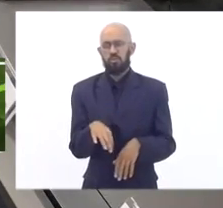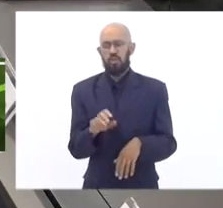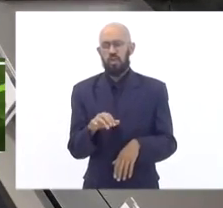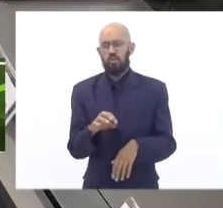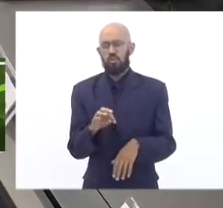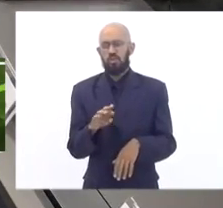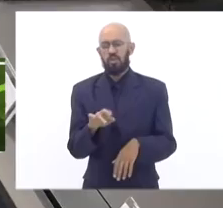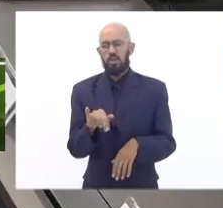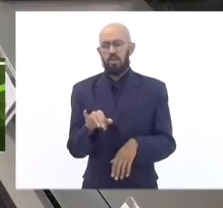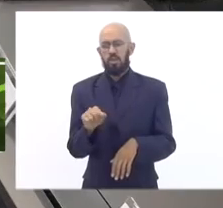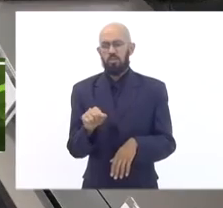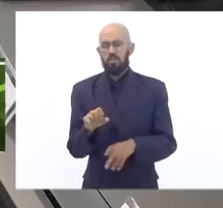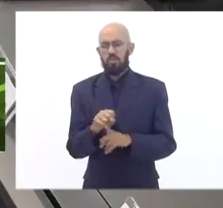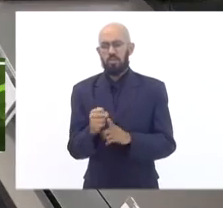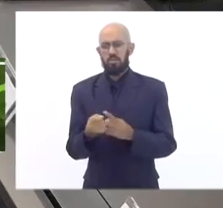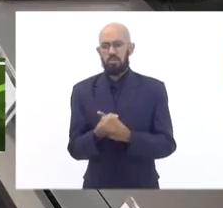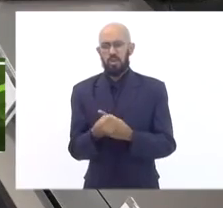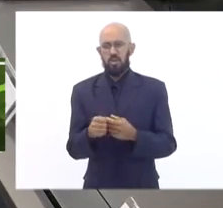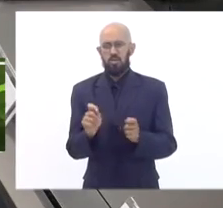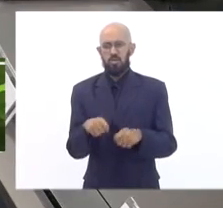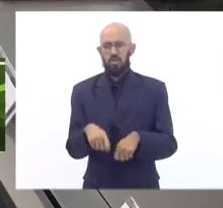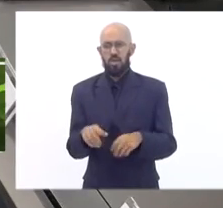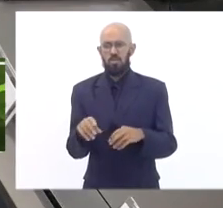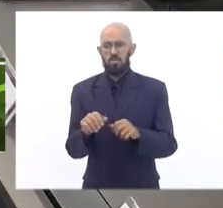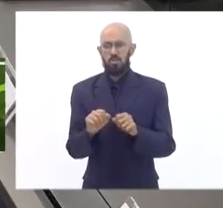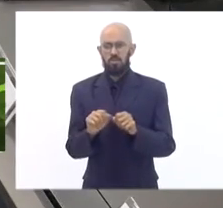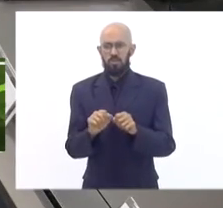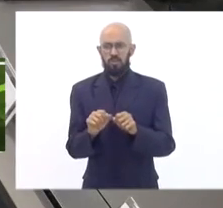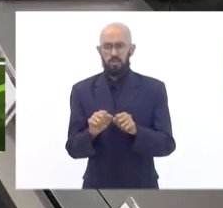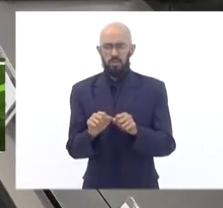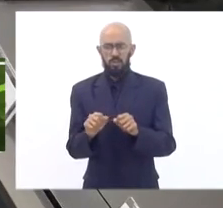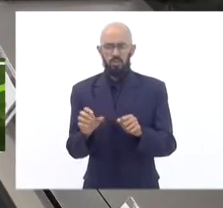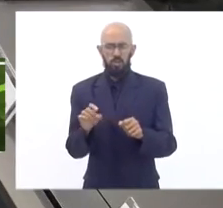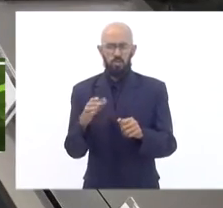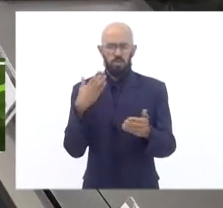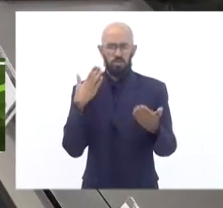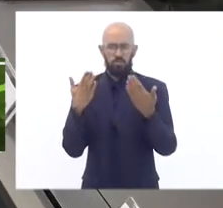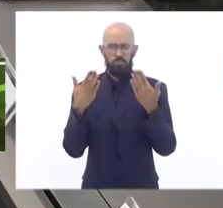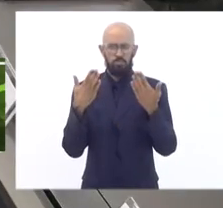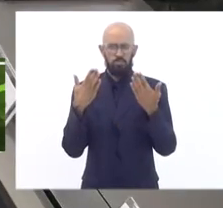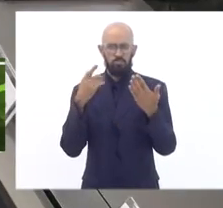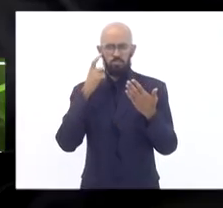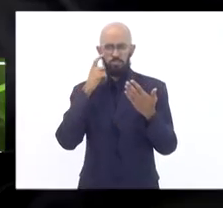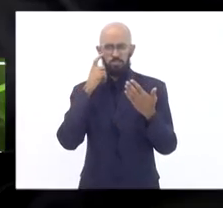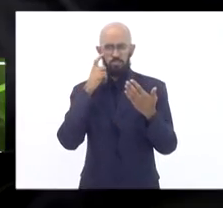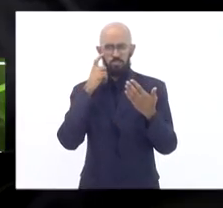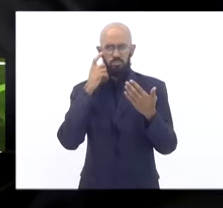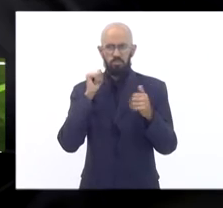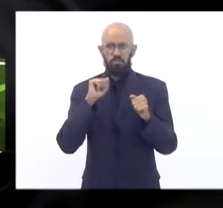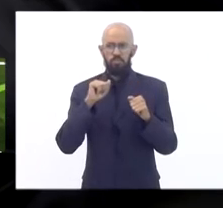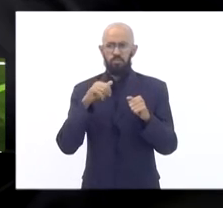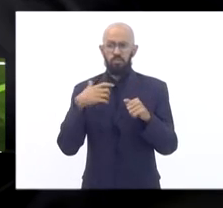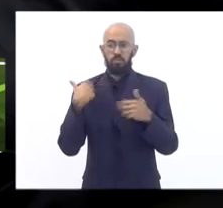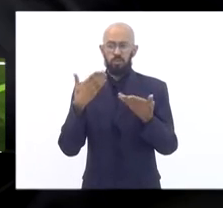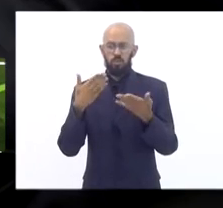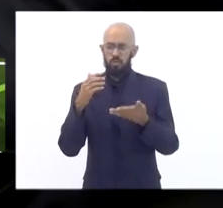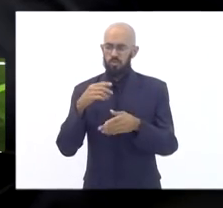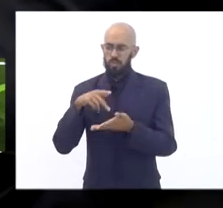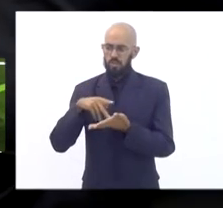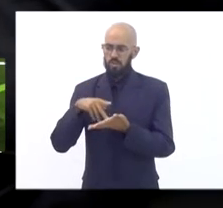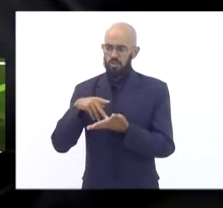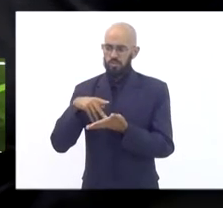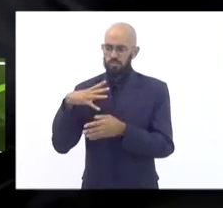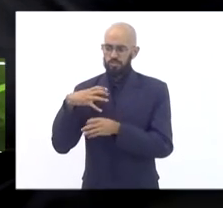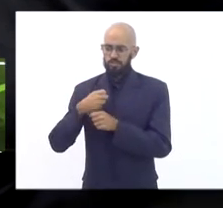social em relação ao aumento que poderia ser dado pelo IPCA? Só para ter uma noção assim de... Na realidade, a conta que está sendo realizada lá na Secretaria